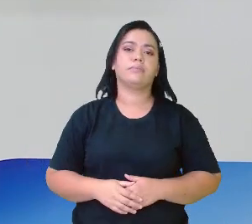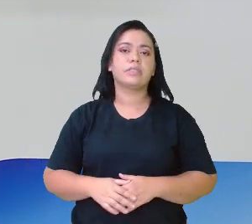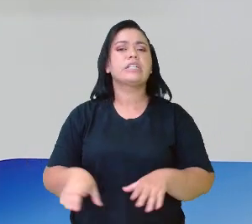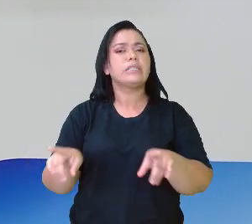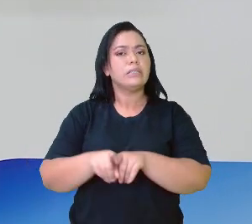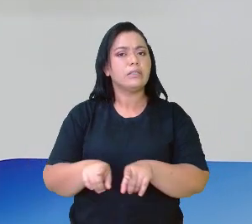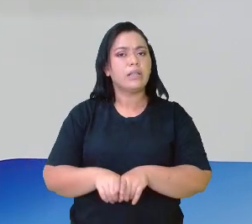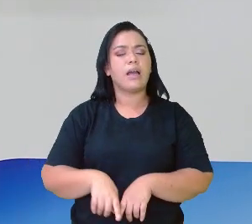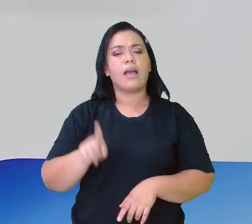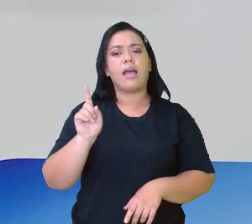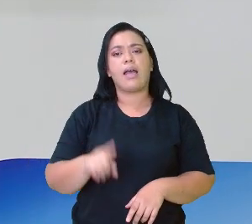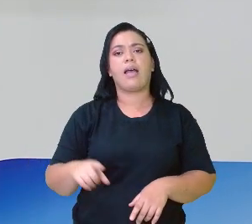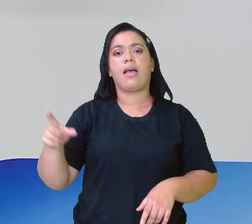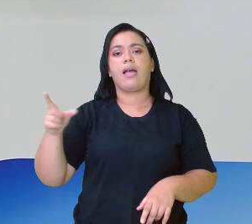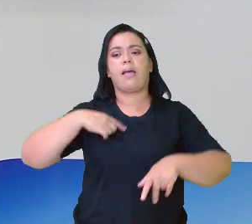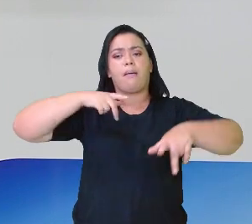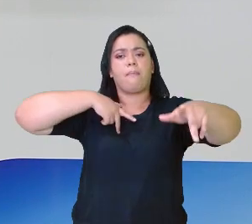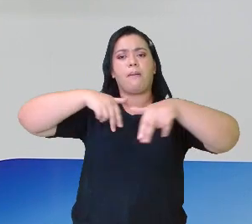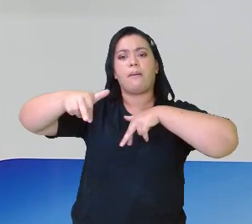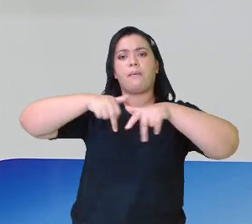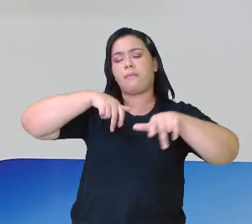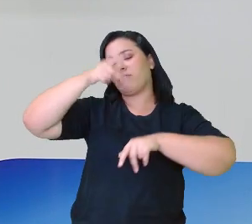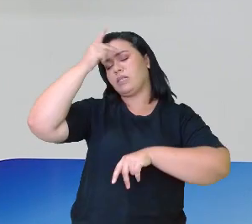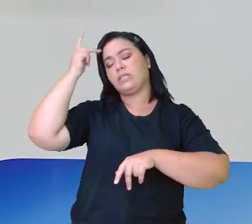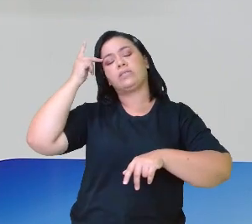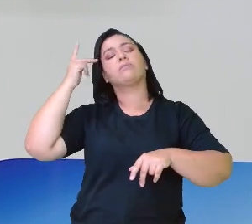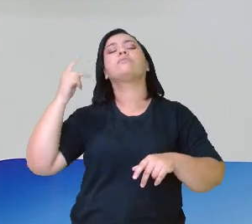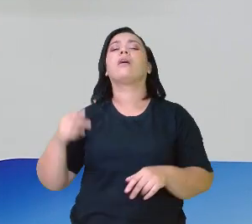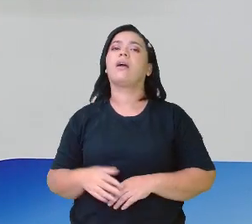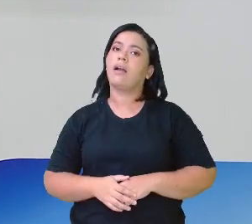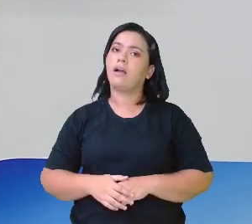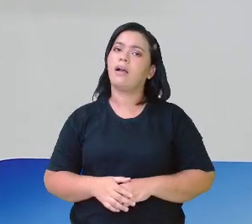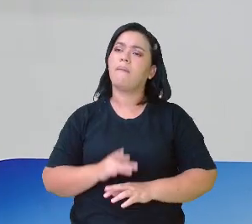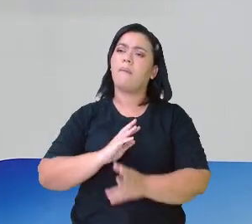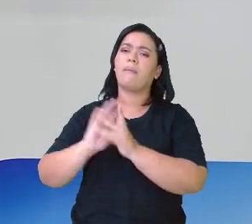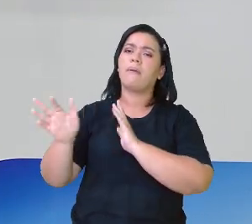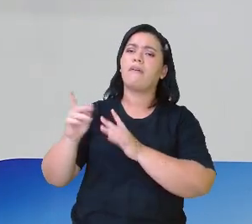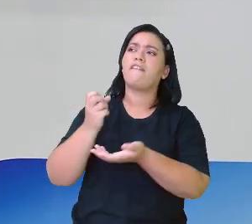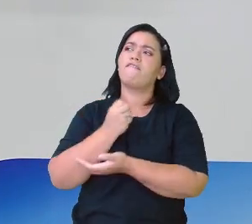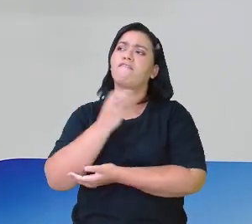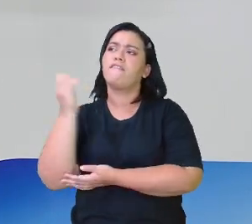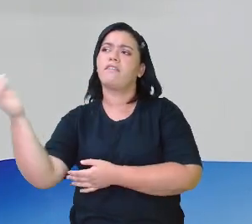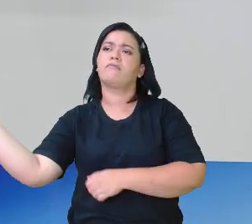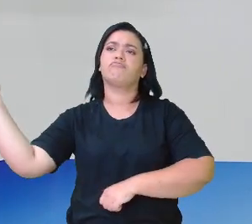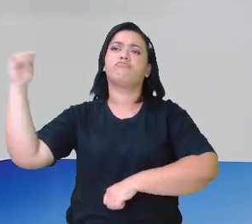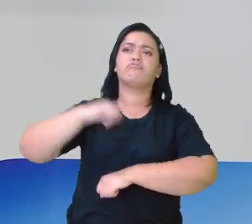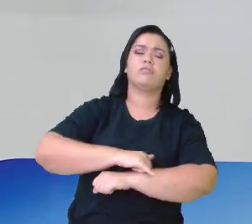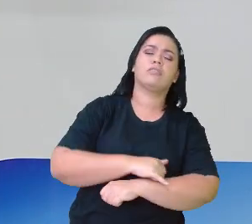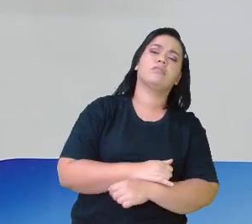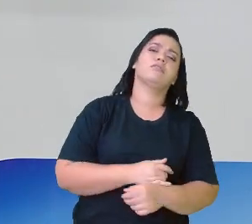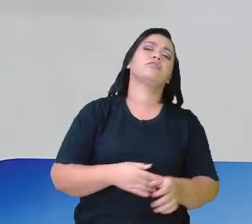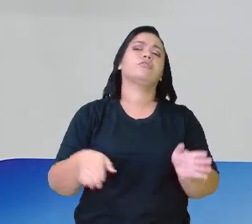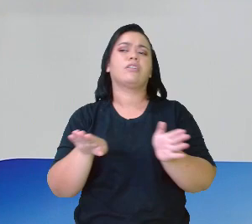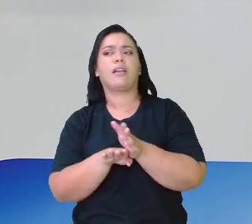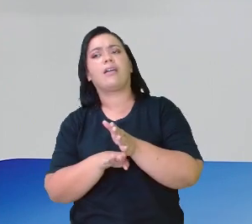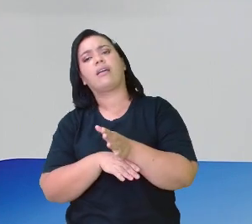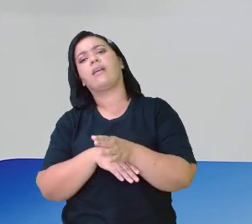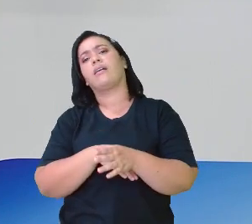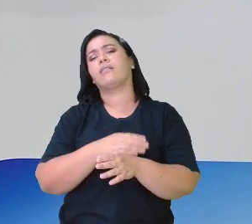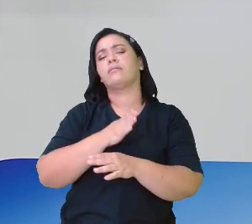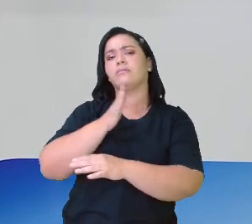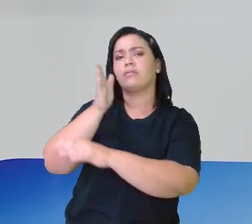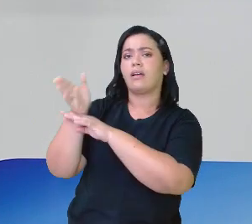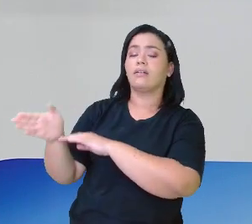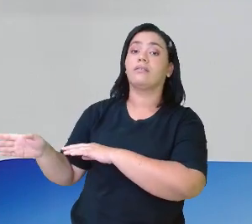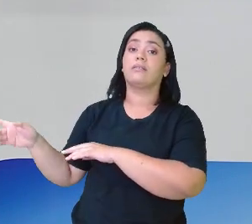temos o fluxo de pessoas, ou seja, todos os dias existem pessoas viajando para lá e para cá, de países em países.